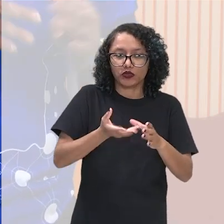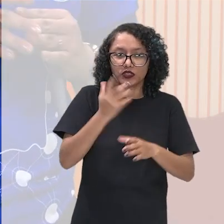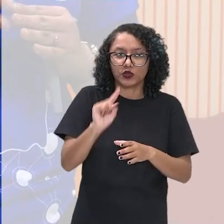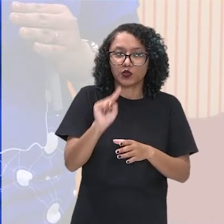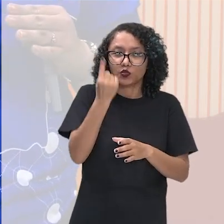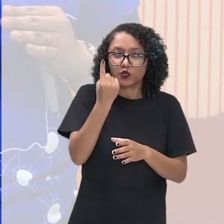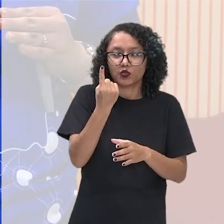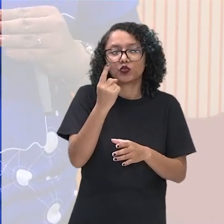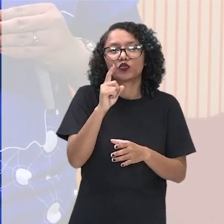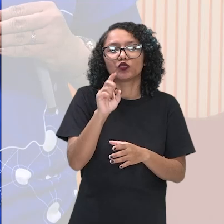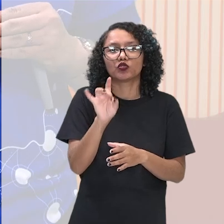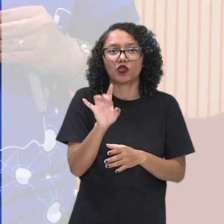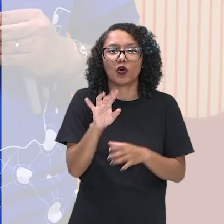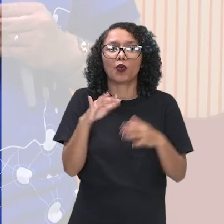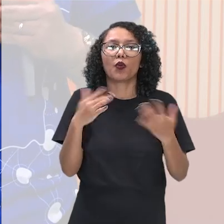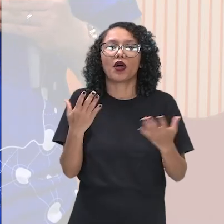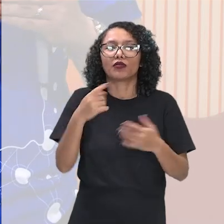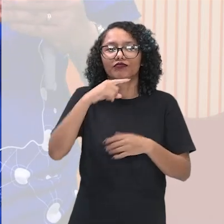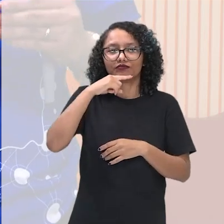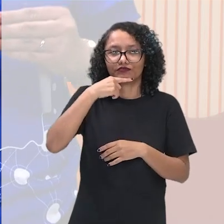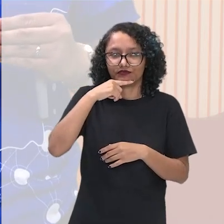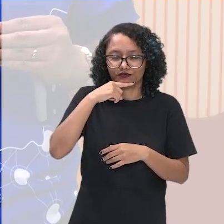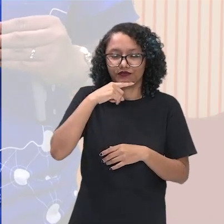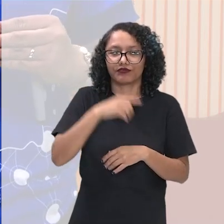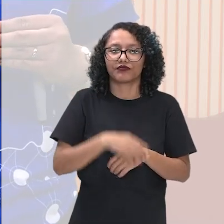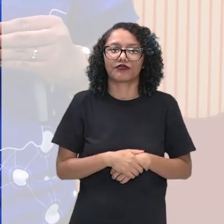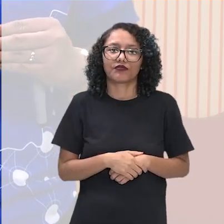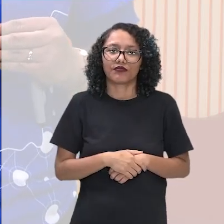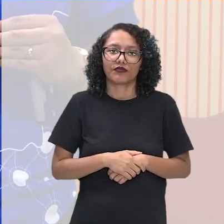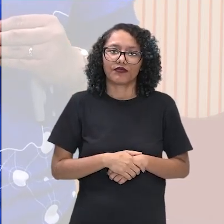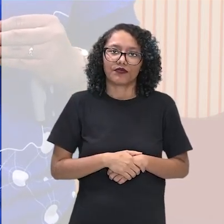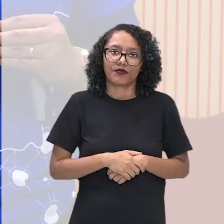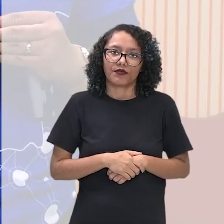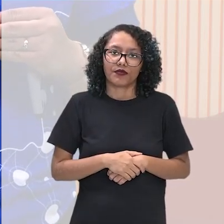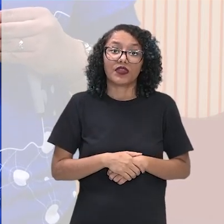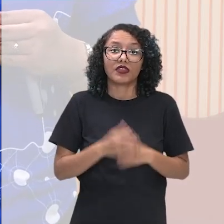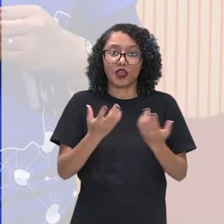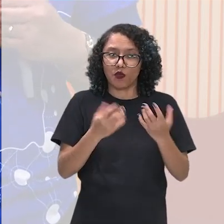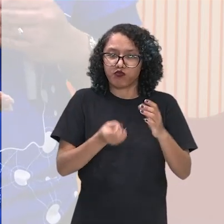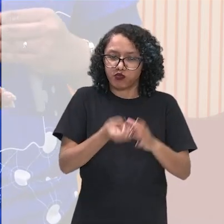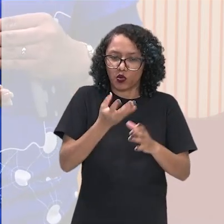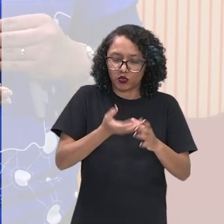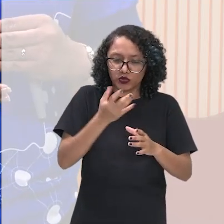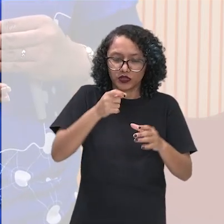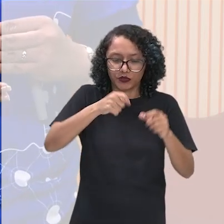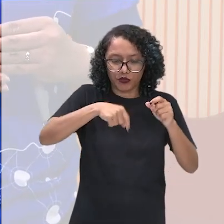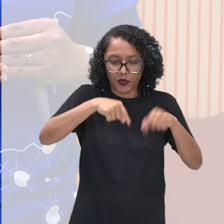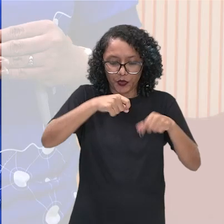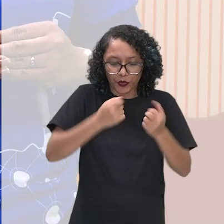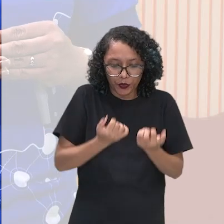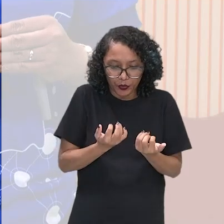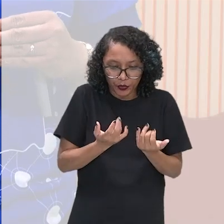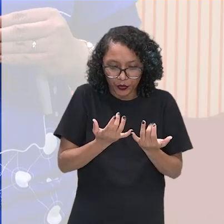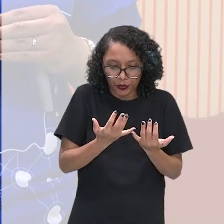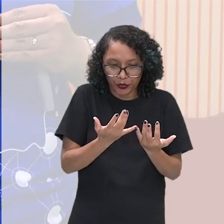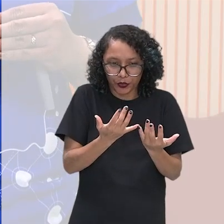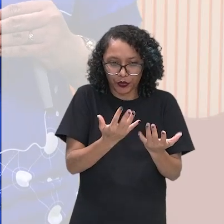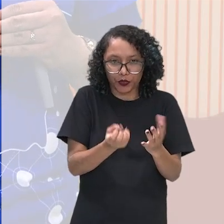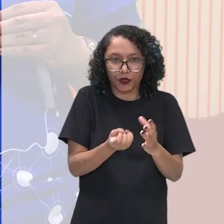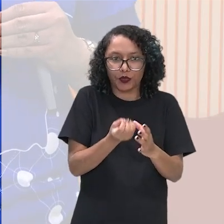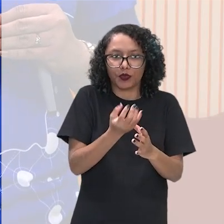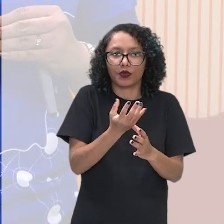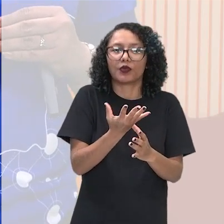a cana-de-açúcar. Então, à medida que esse produto ele era produzido, né, ele era ali cultivado, nós vamos ter aí uma